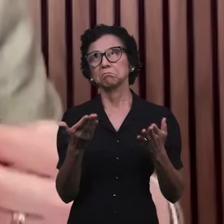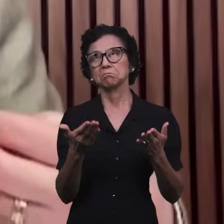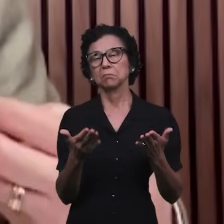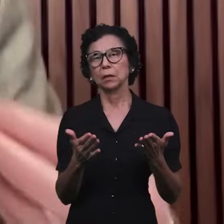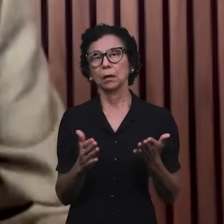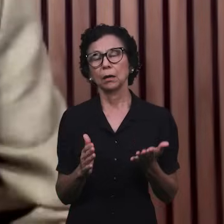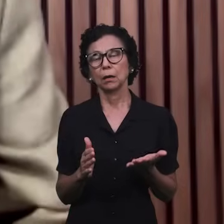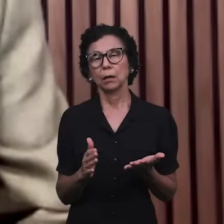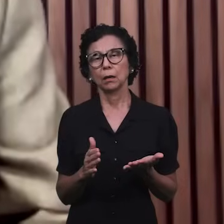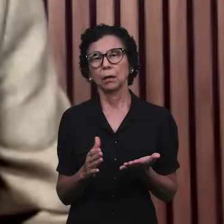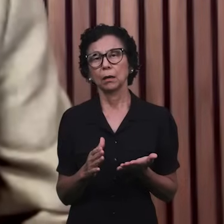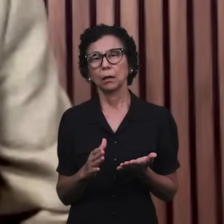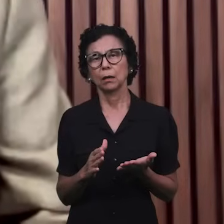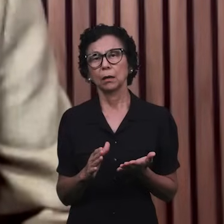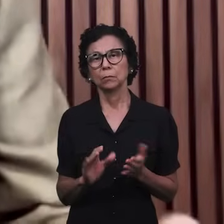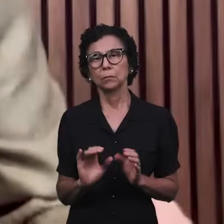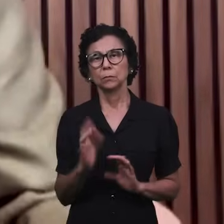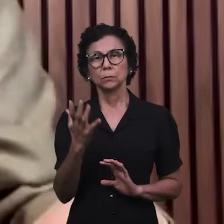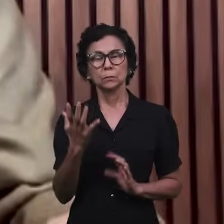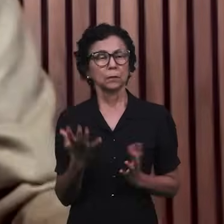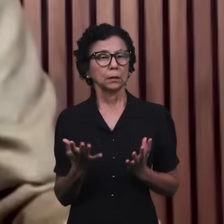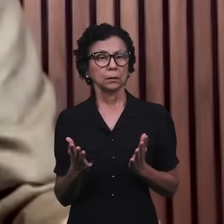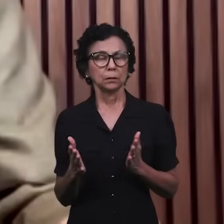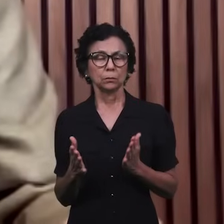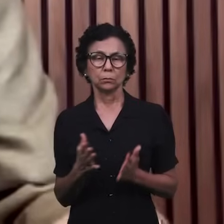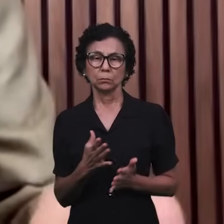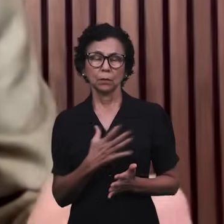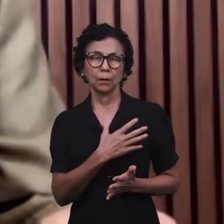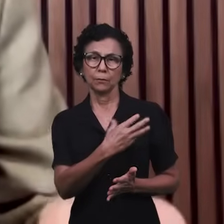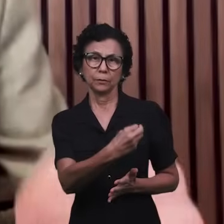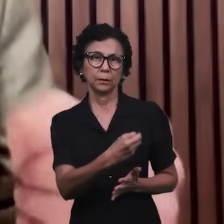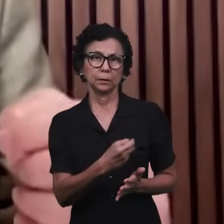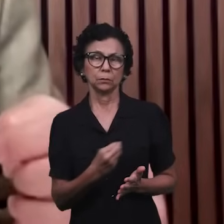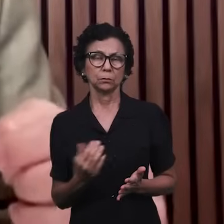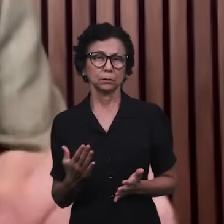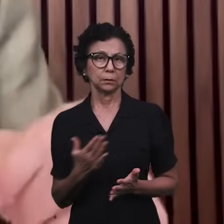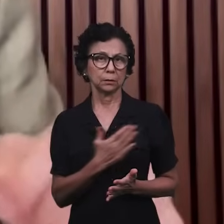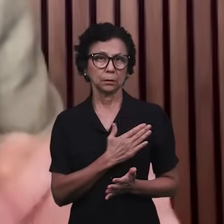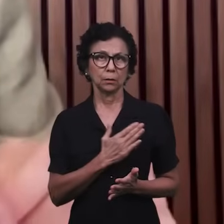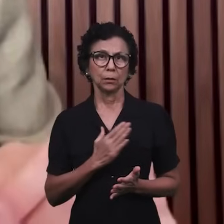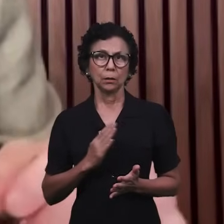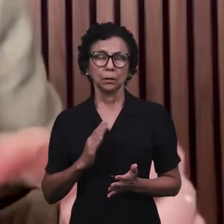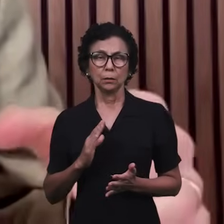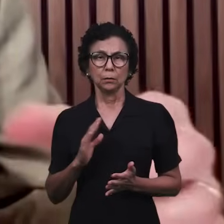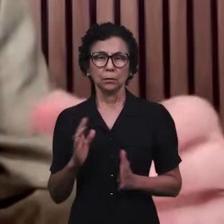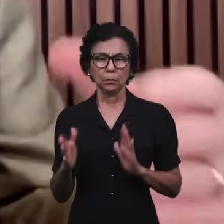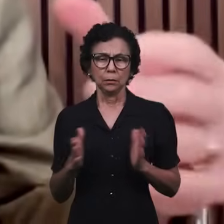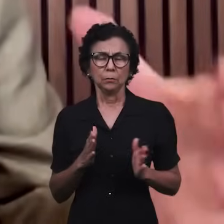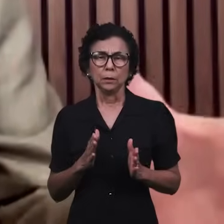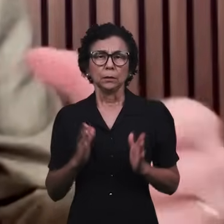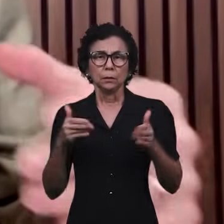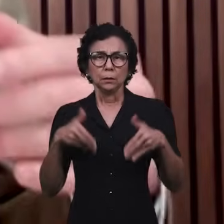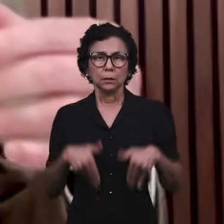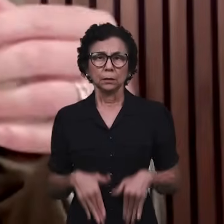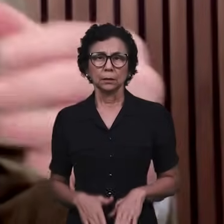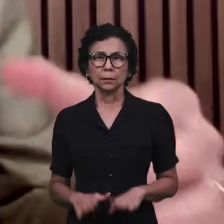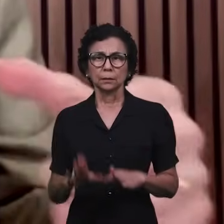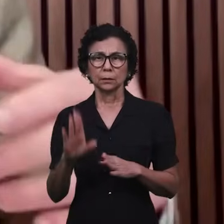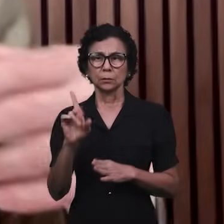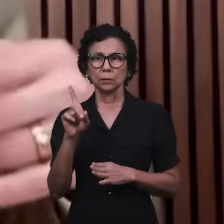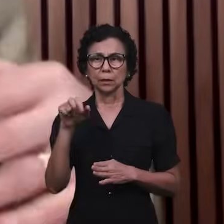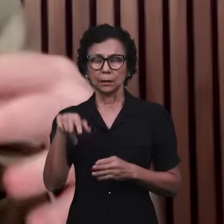referindo-se a uma circunstância aos seus filhos. Então vejam, o povo, quando nasceu